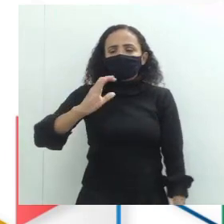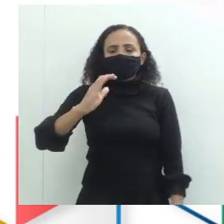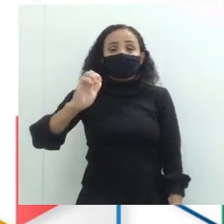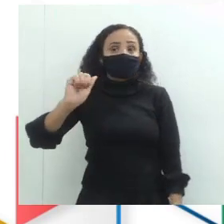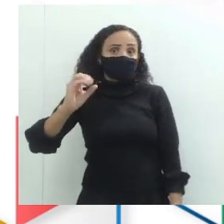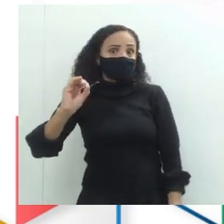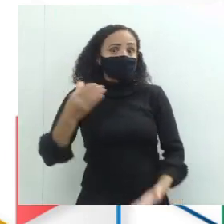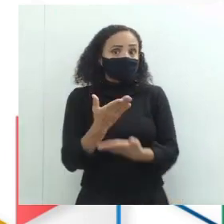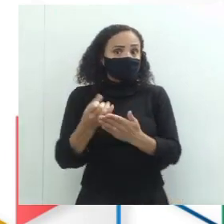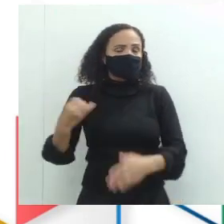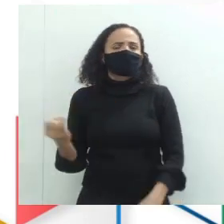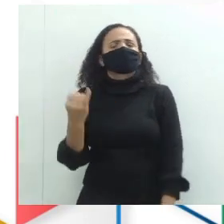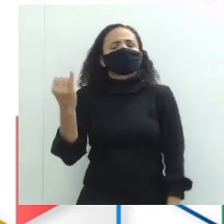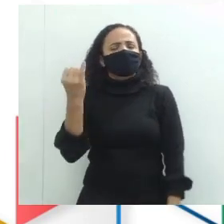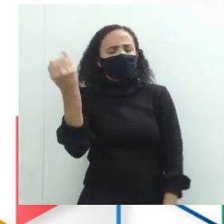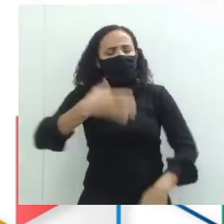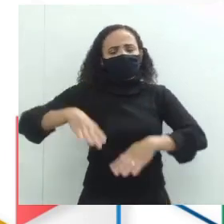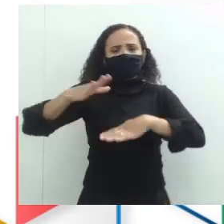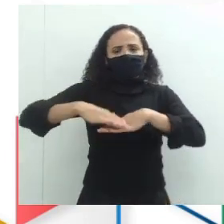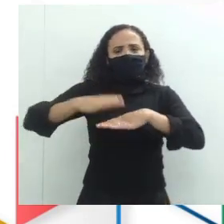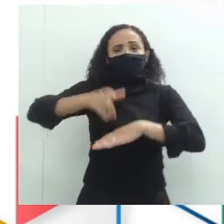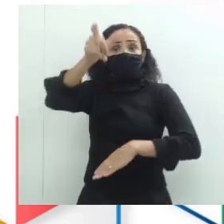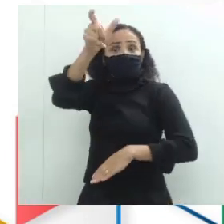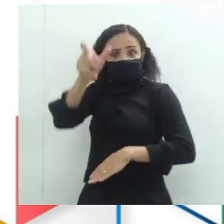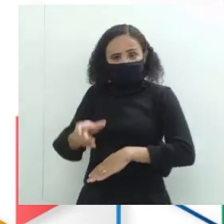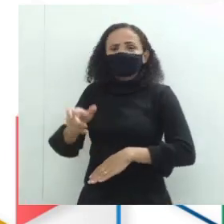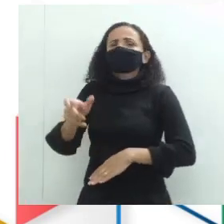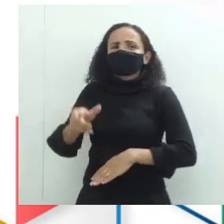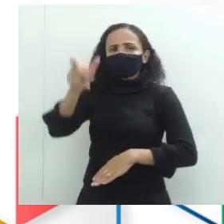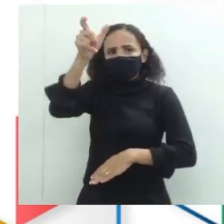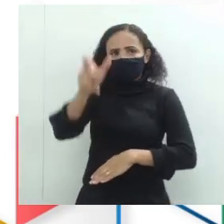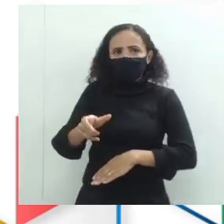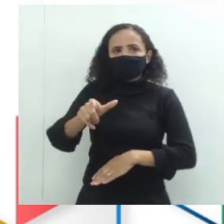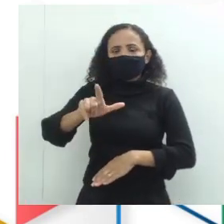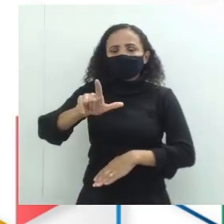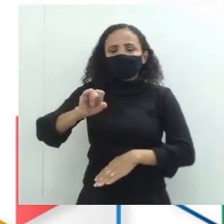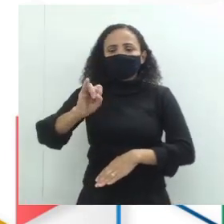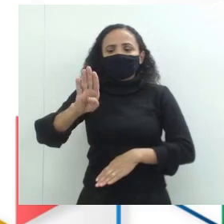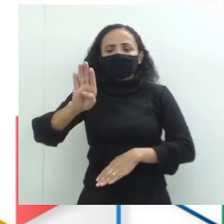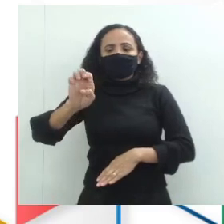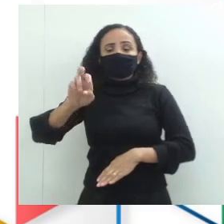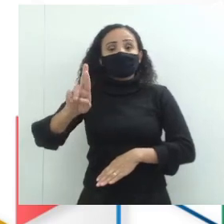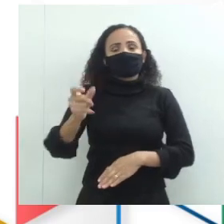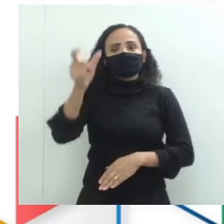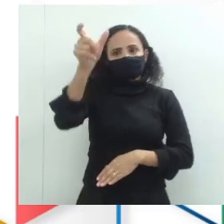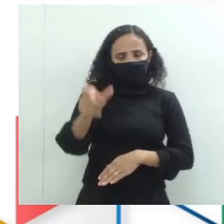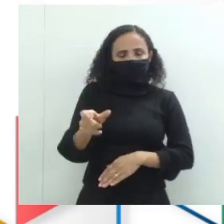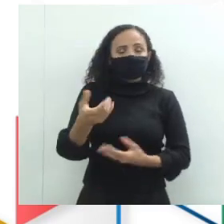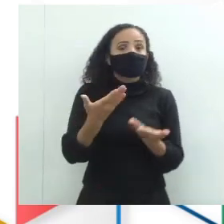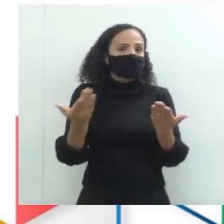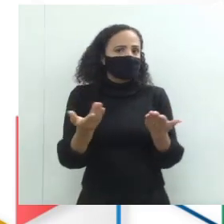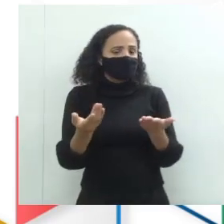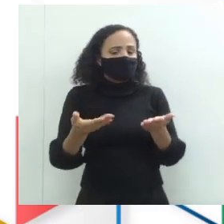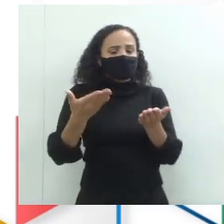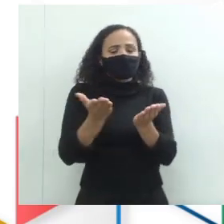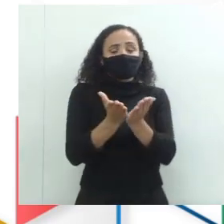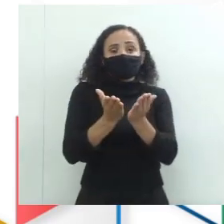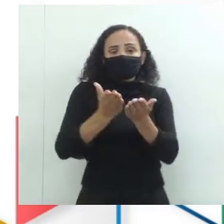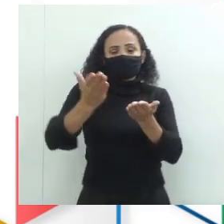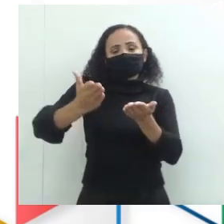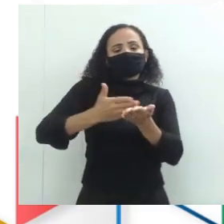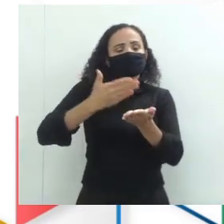desse grande matemático, que é Liber Abaci, tá bom? A obra que abrangia a